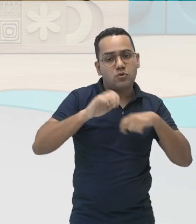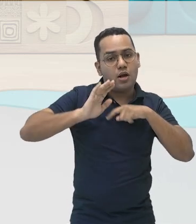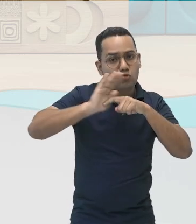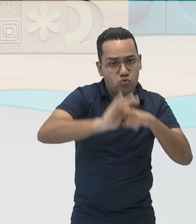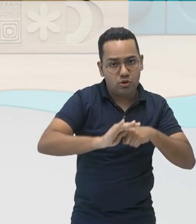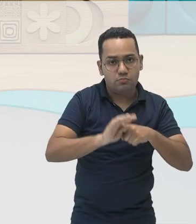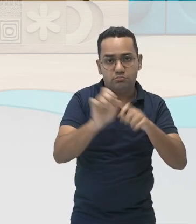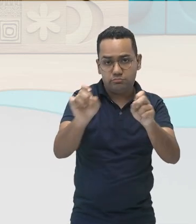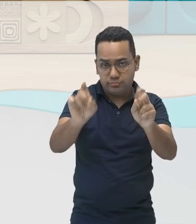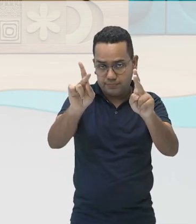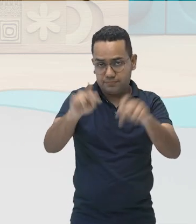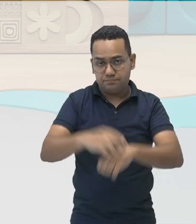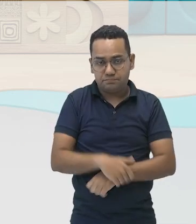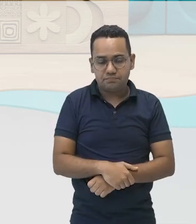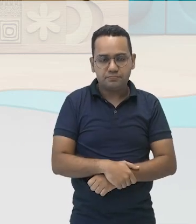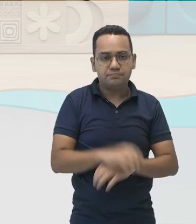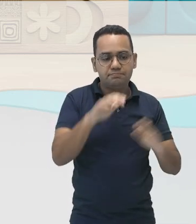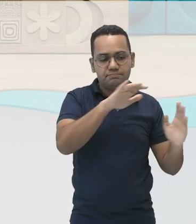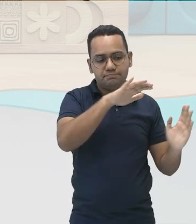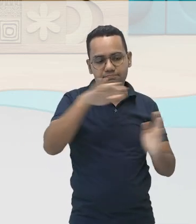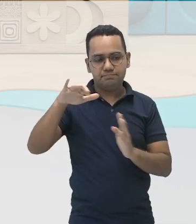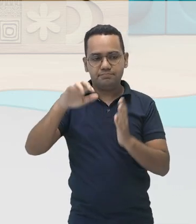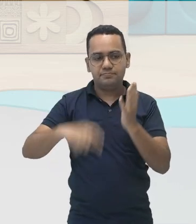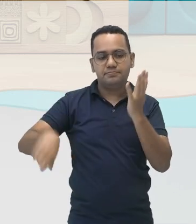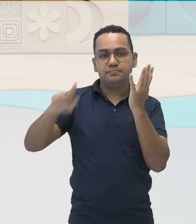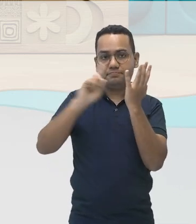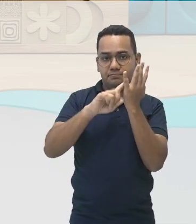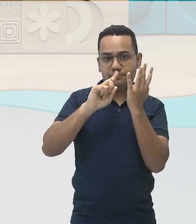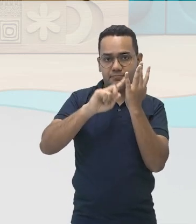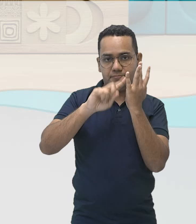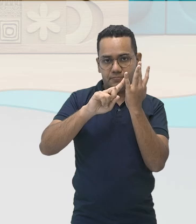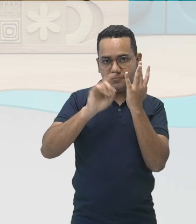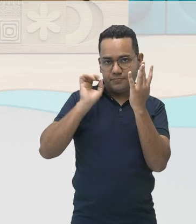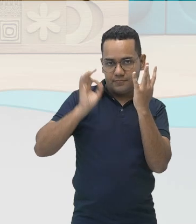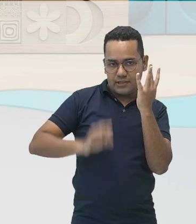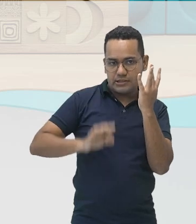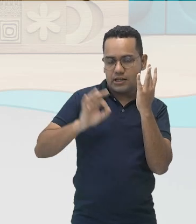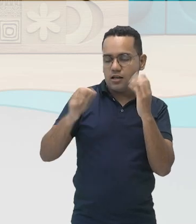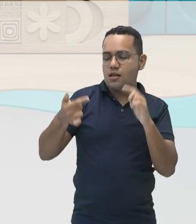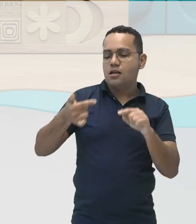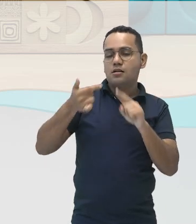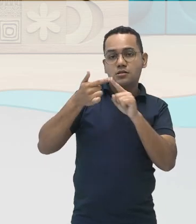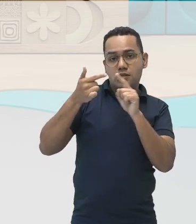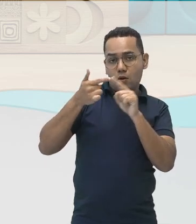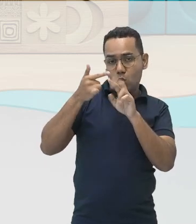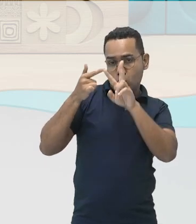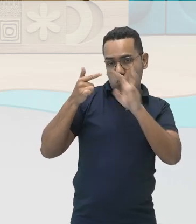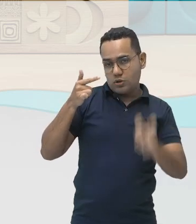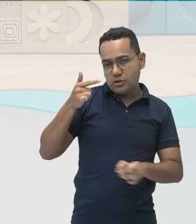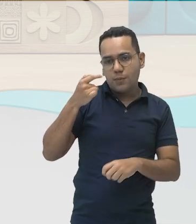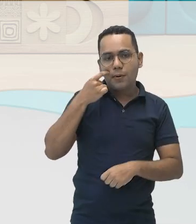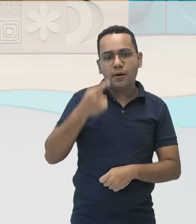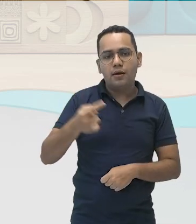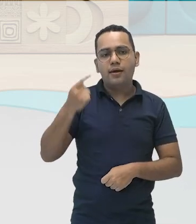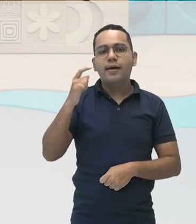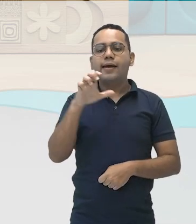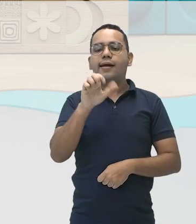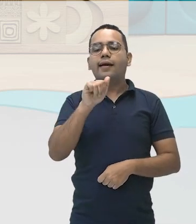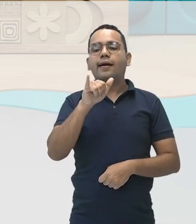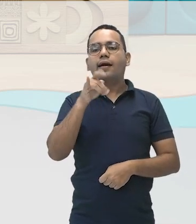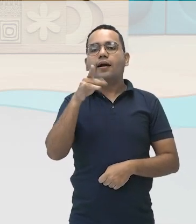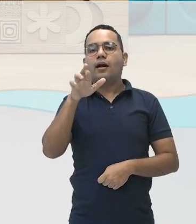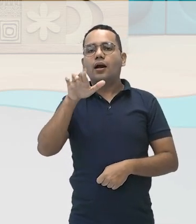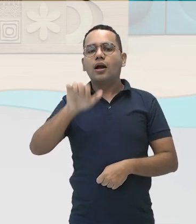das câimbras. O que são câimbras? Vamos relembrar. A cãibra, né, é uma contração rápida e involuntária